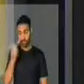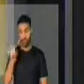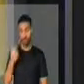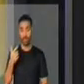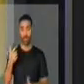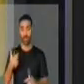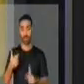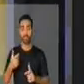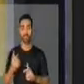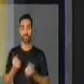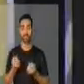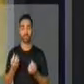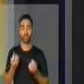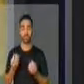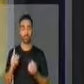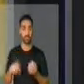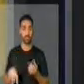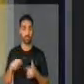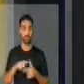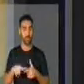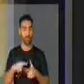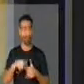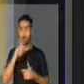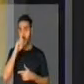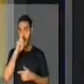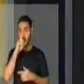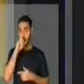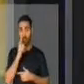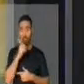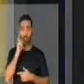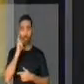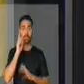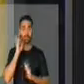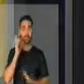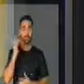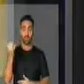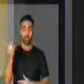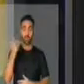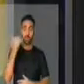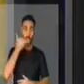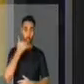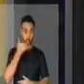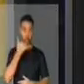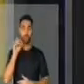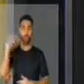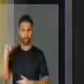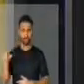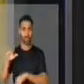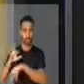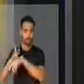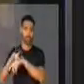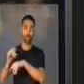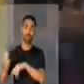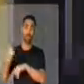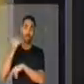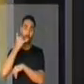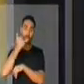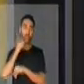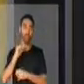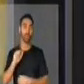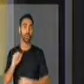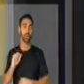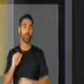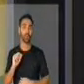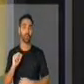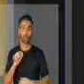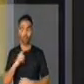lugar na fila. Isso é um problema muito grave. Ontem mesmo nós recebemos uma ligação de um paciente no Instituto Oncoguia dizendo que